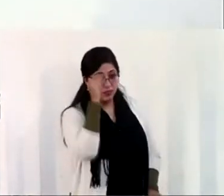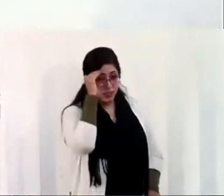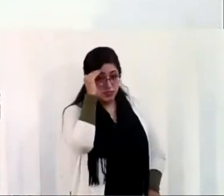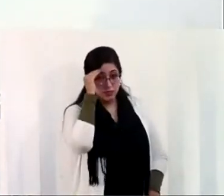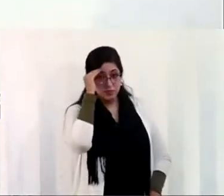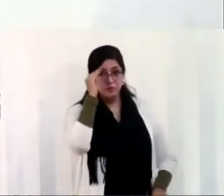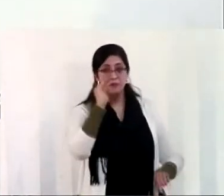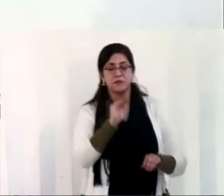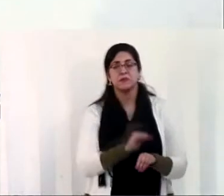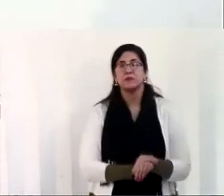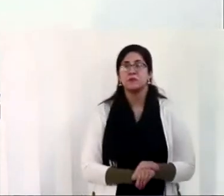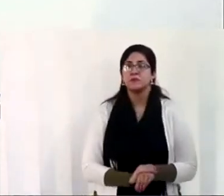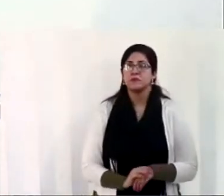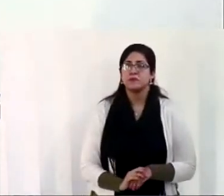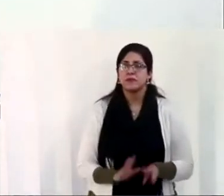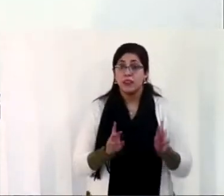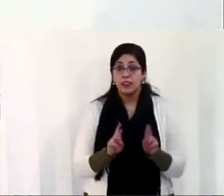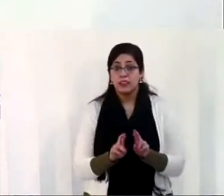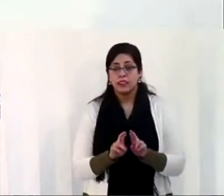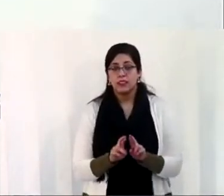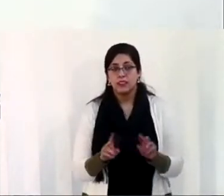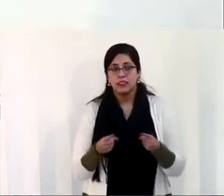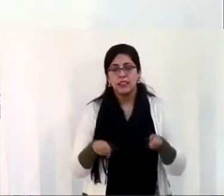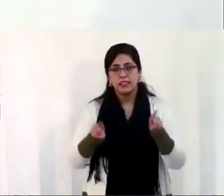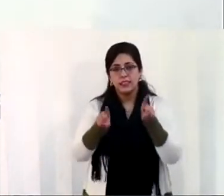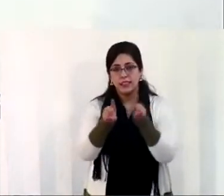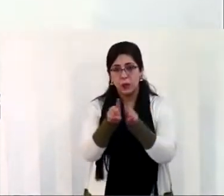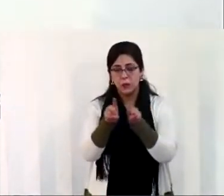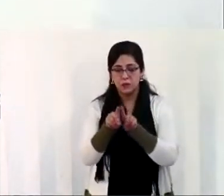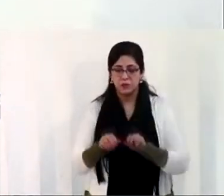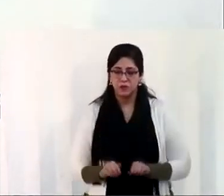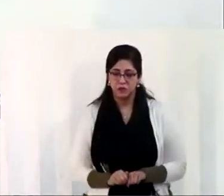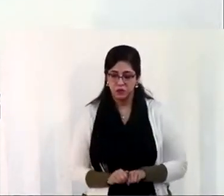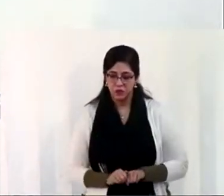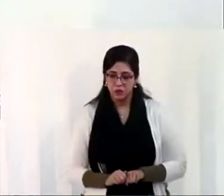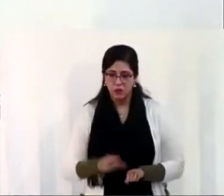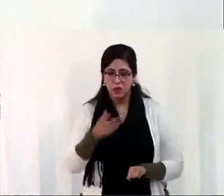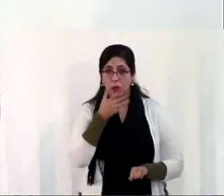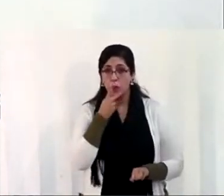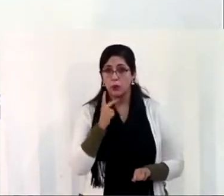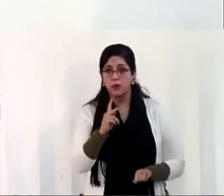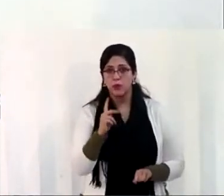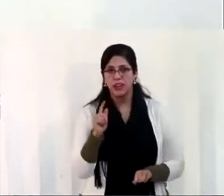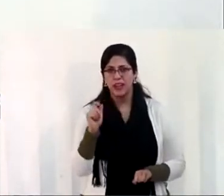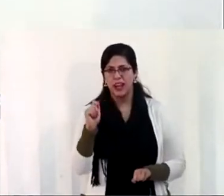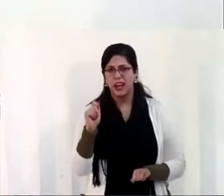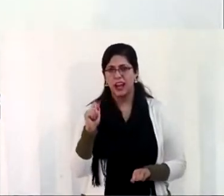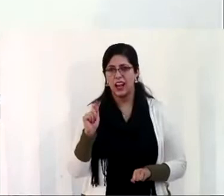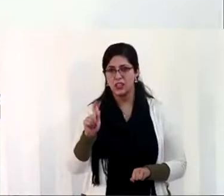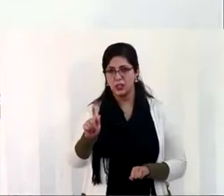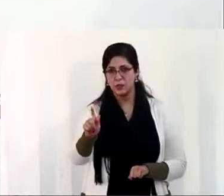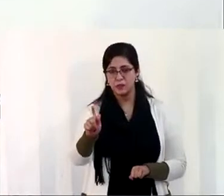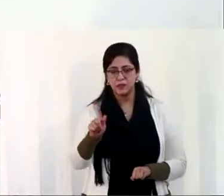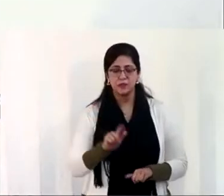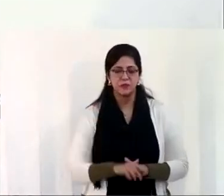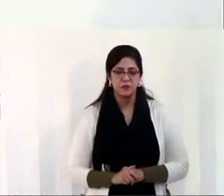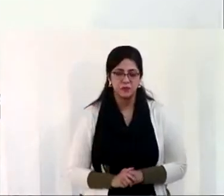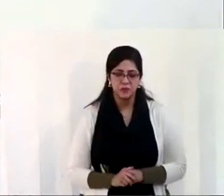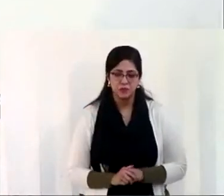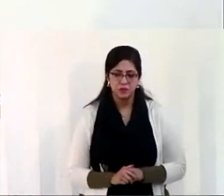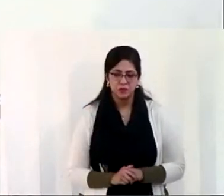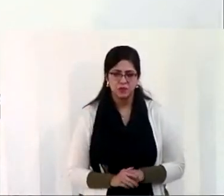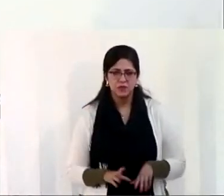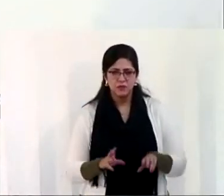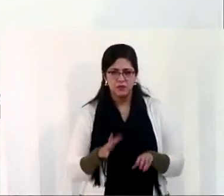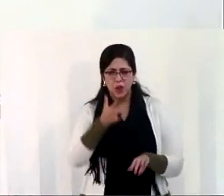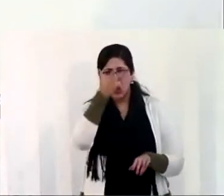e então em determinado momento o profeta Ageu, né, o Senhor manda o profeta Ageu fala assim: vocês não estão achando estranho